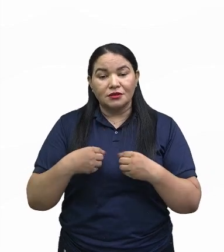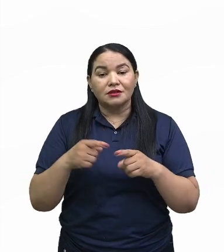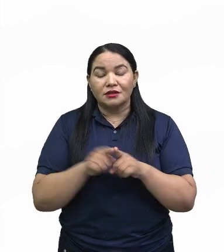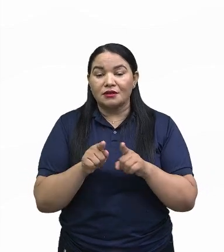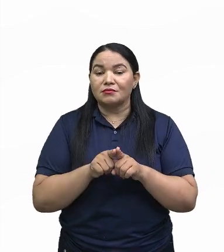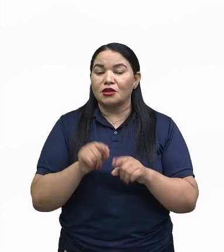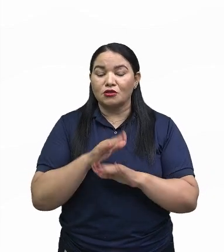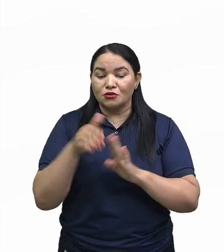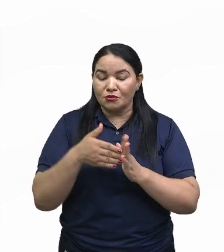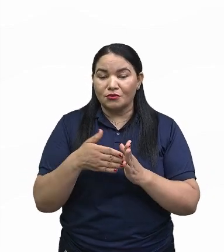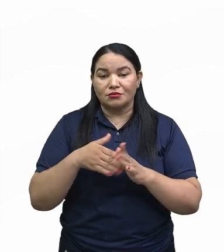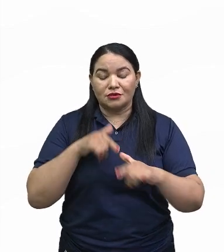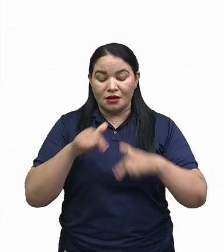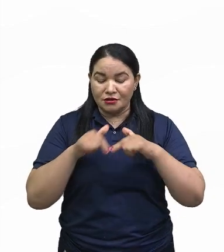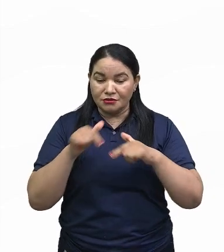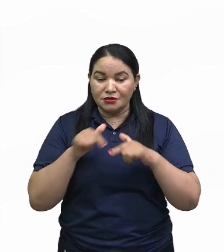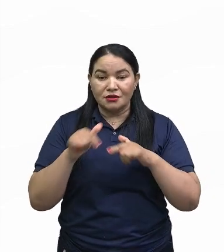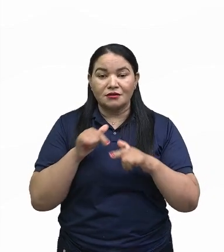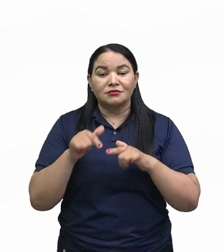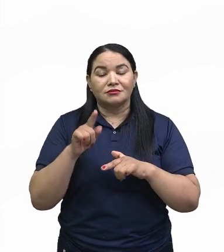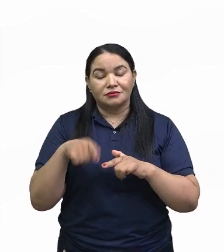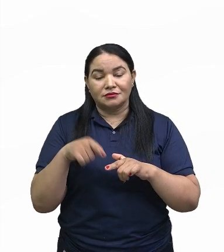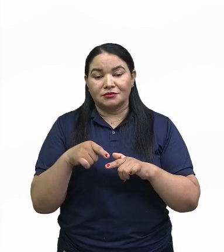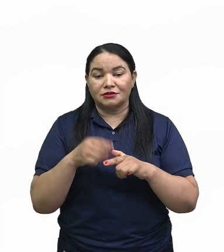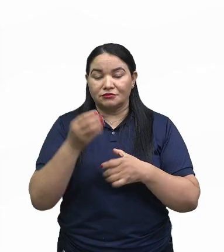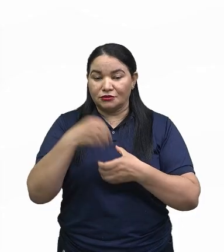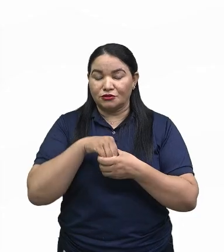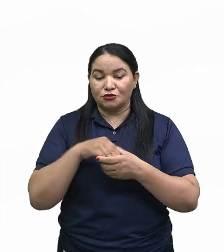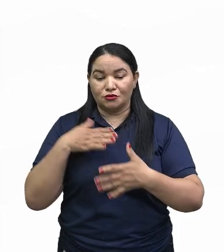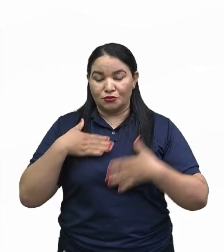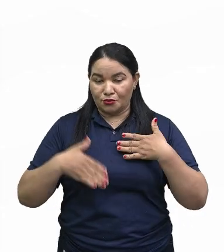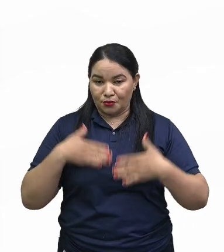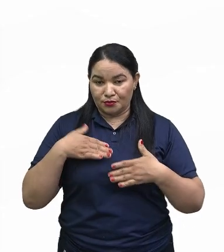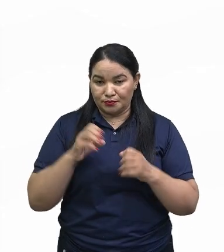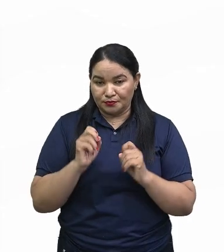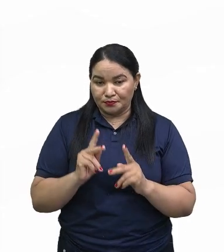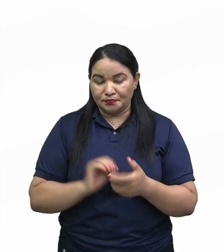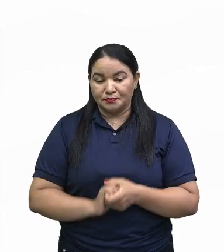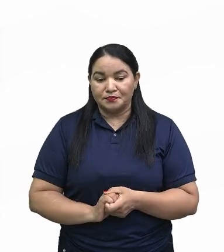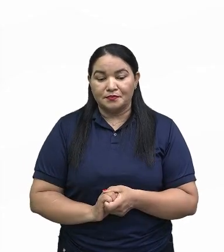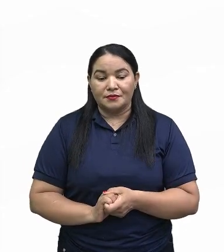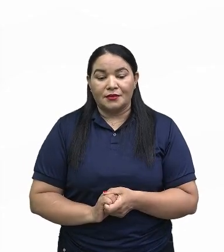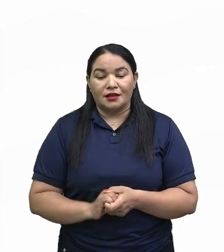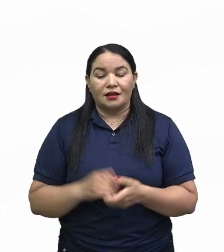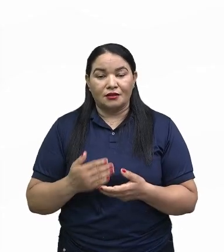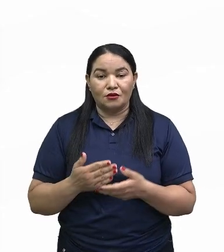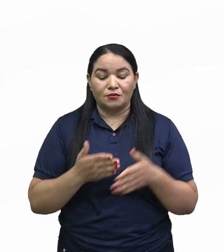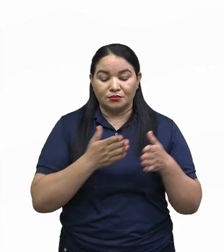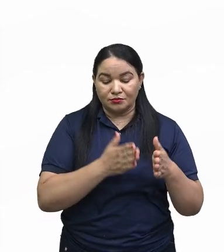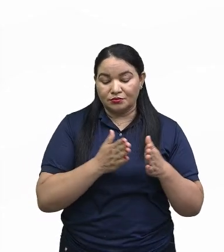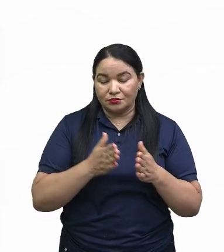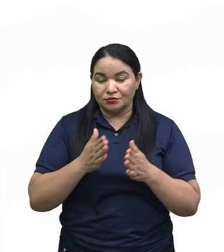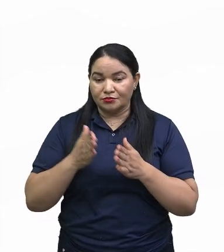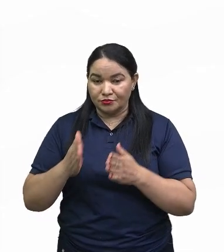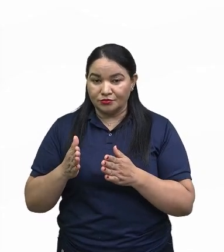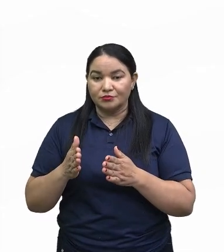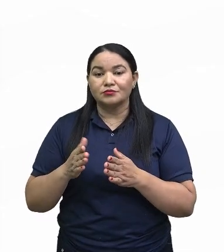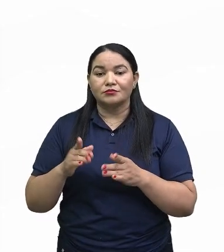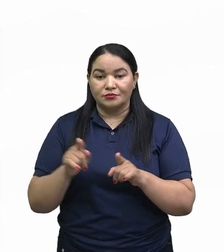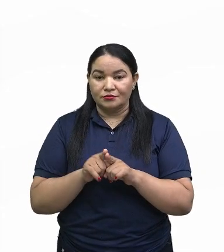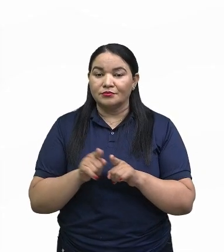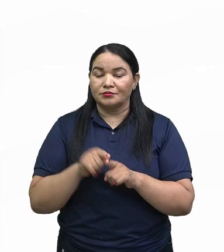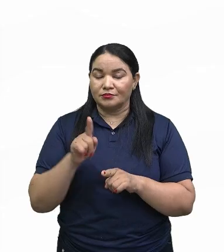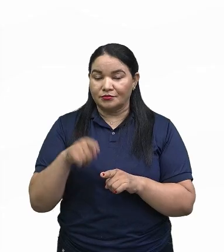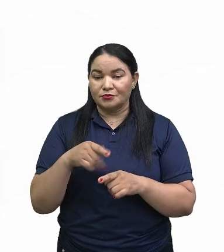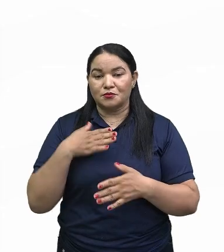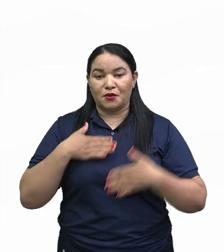e todas as atividades aí que ele consegue realizar, tá bom? Então, dessa forma estão organizados aí os níveis de